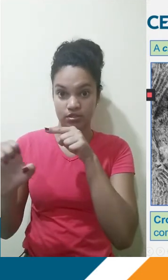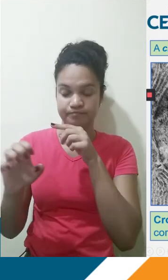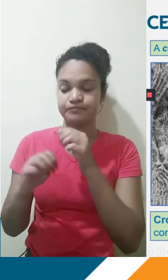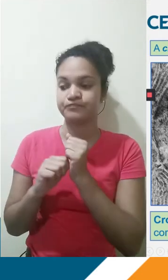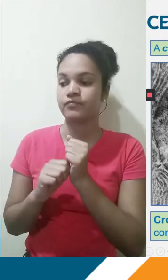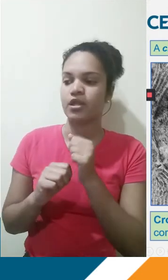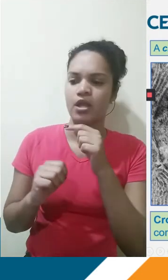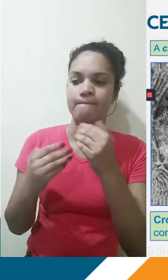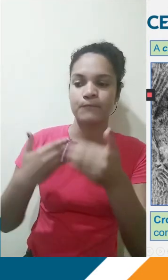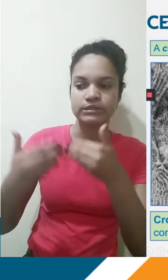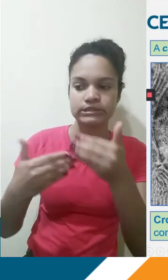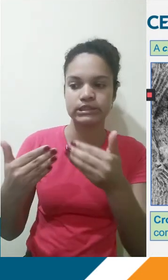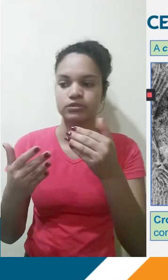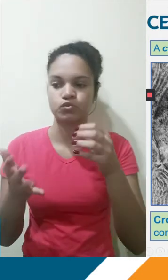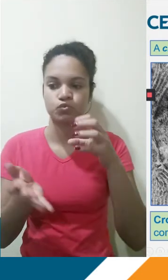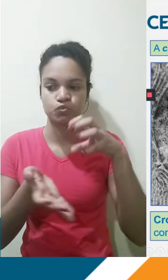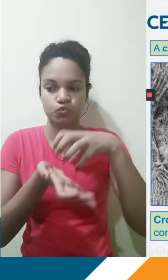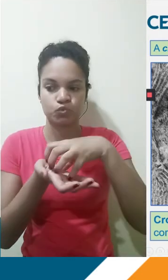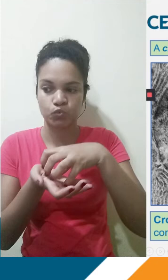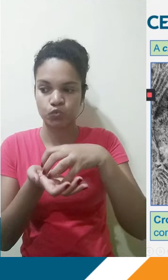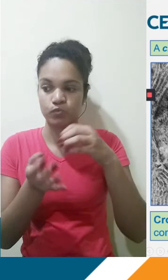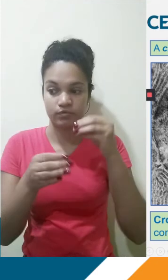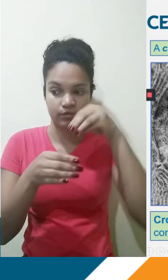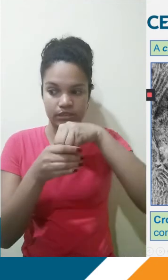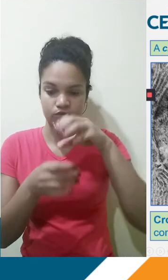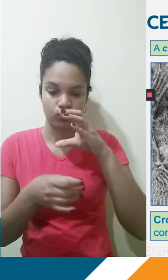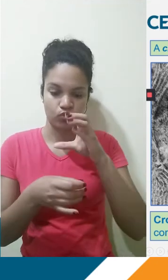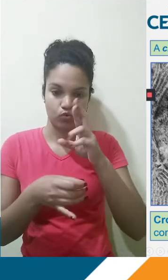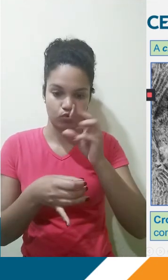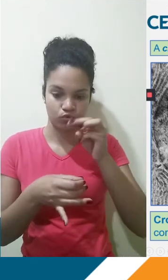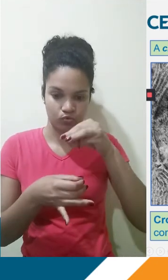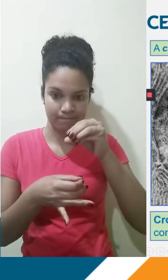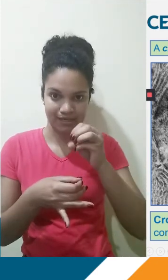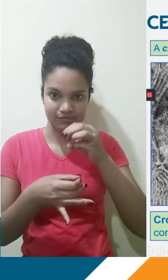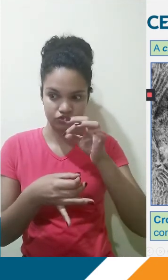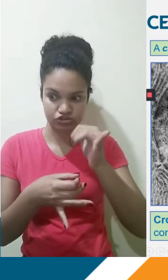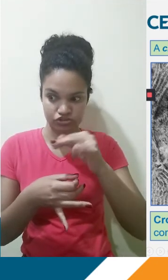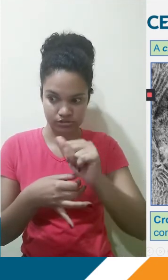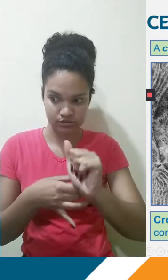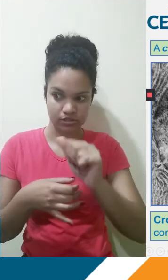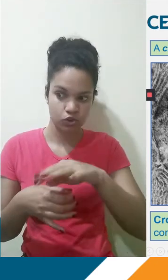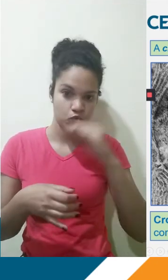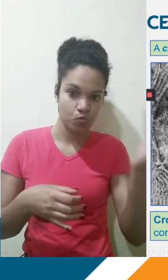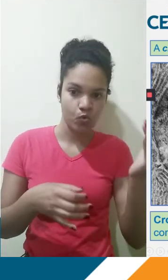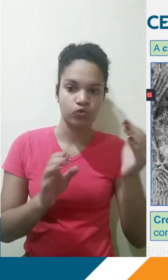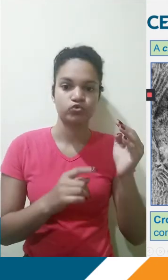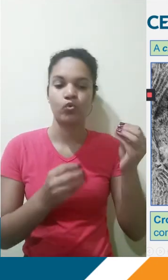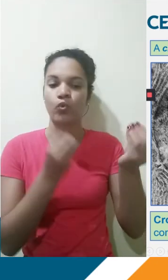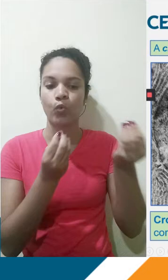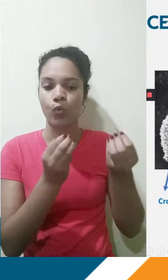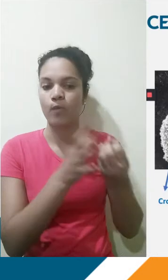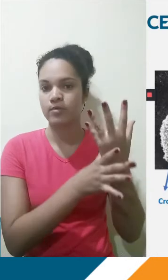processo do núcleo com a cromatina, e à direita nós verificamos aqui a formação dos cromossomos.